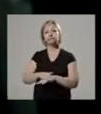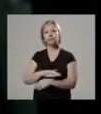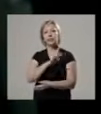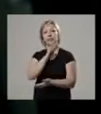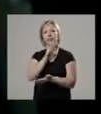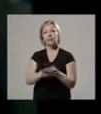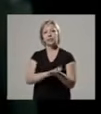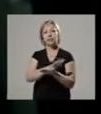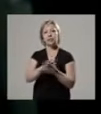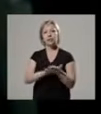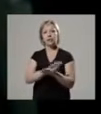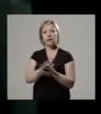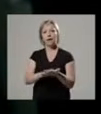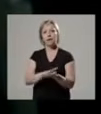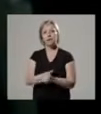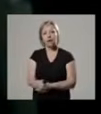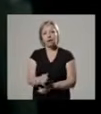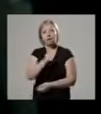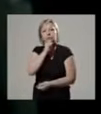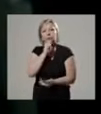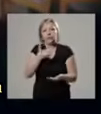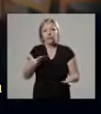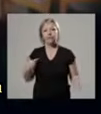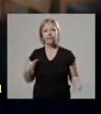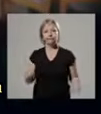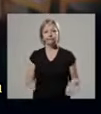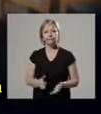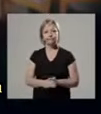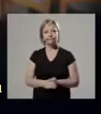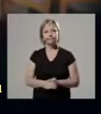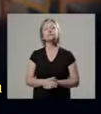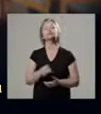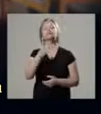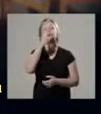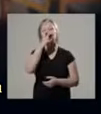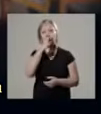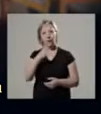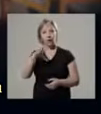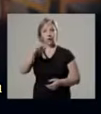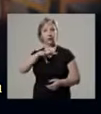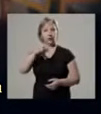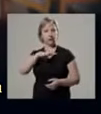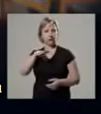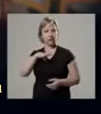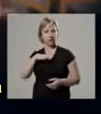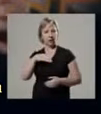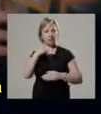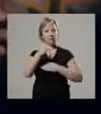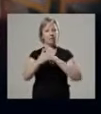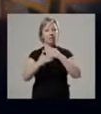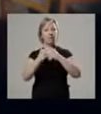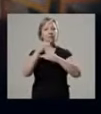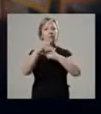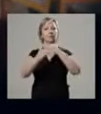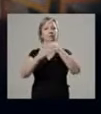nada. Eu me senti inútil. Eu acho que a cidade, ela é